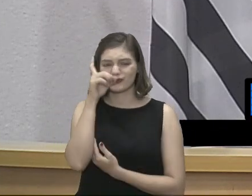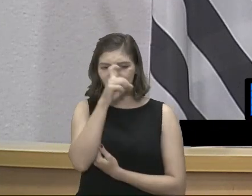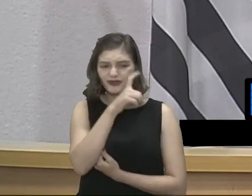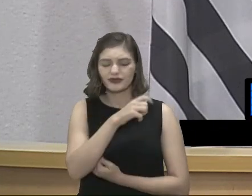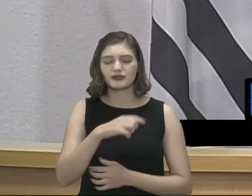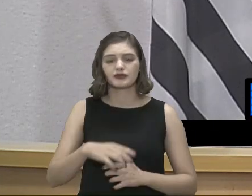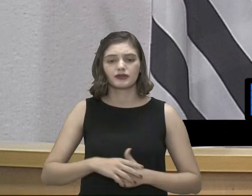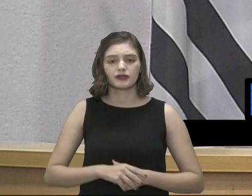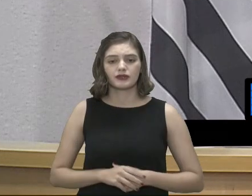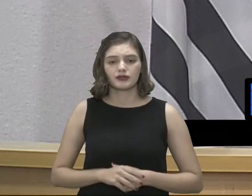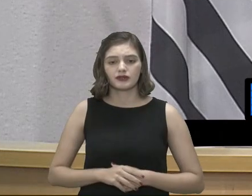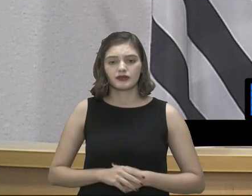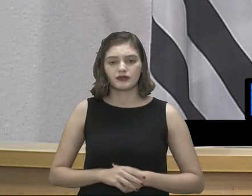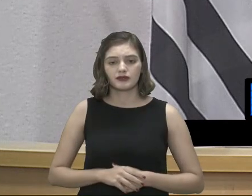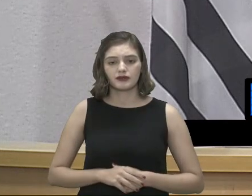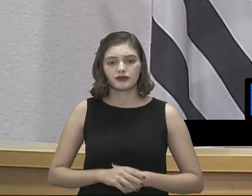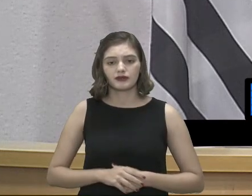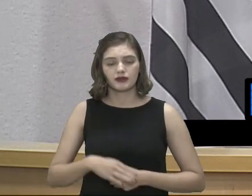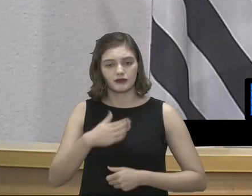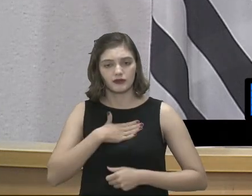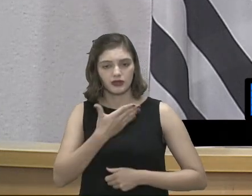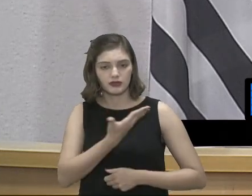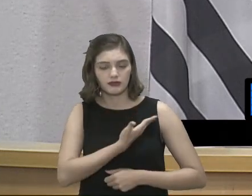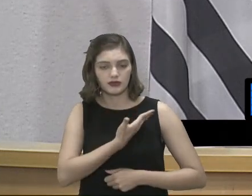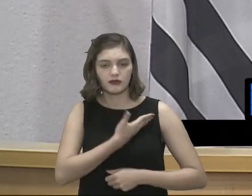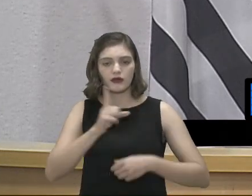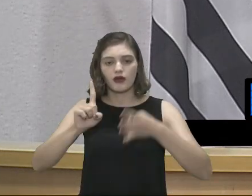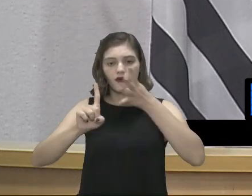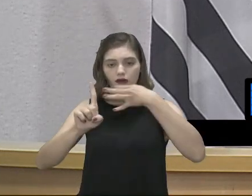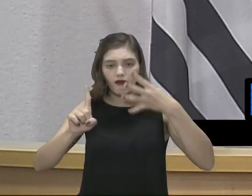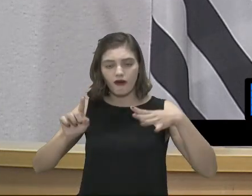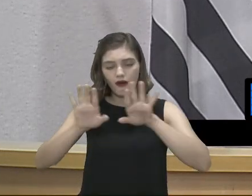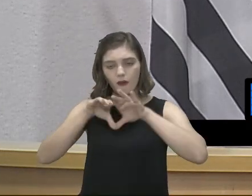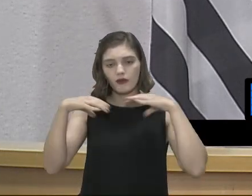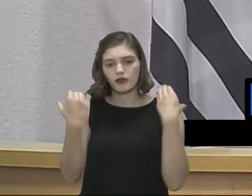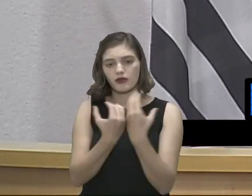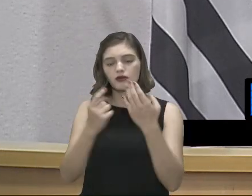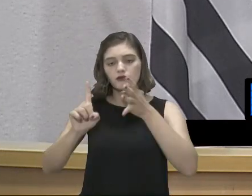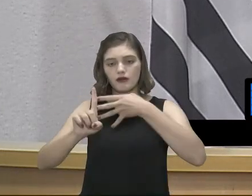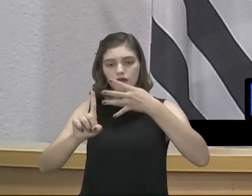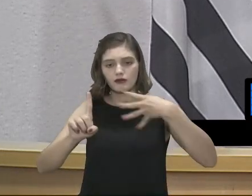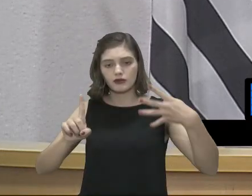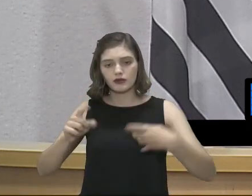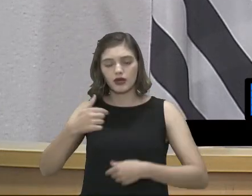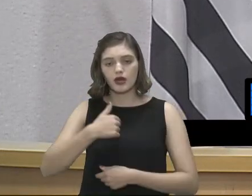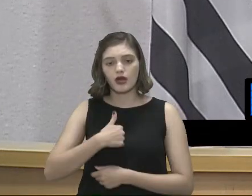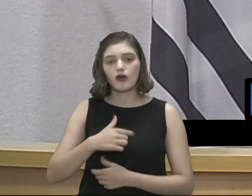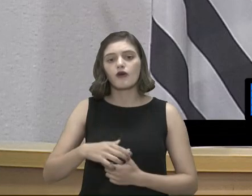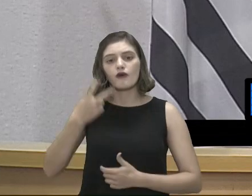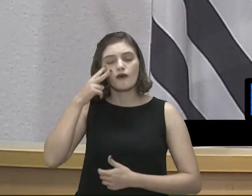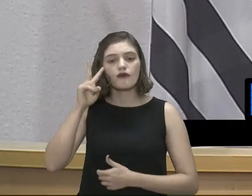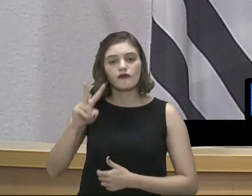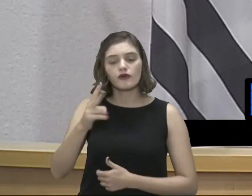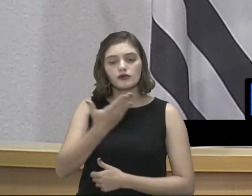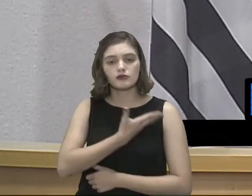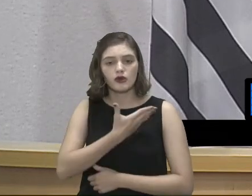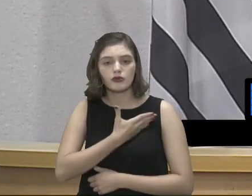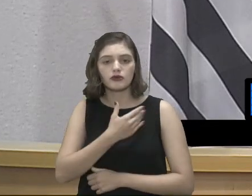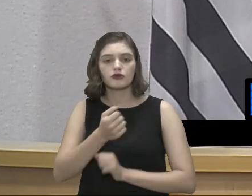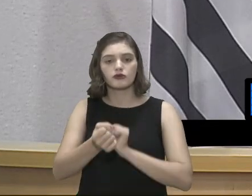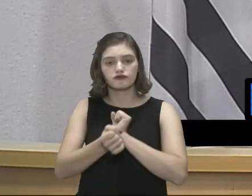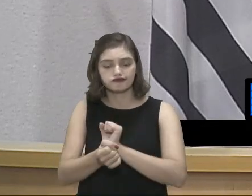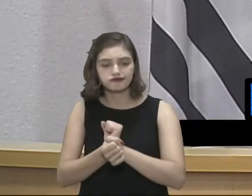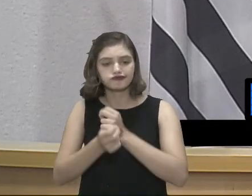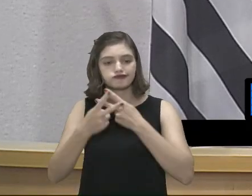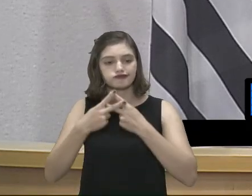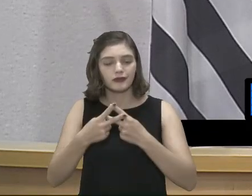relação aos meus amigos LGBT, à comunidade LGBT. Eu só vi meus amigos serem presos,